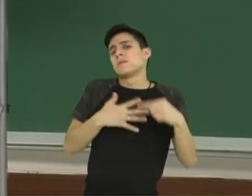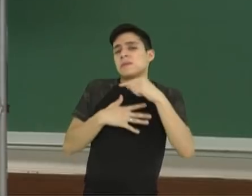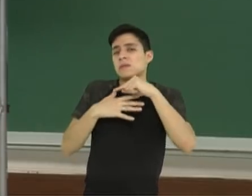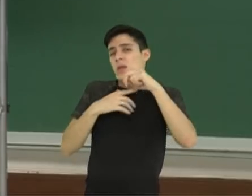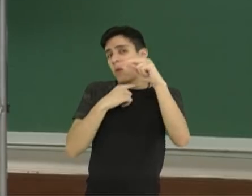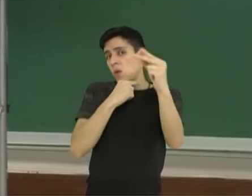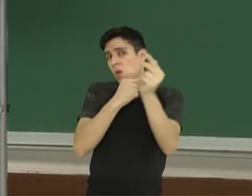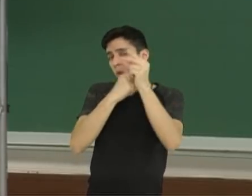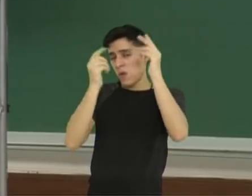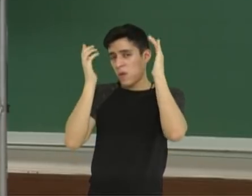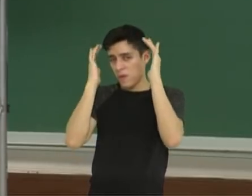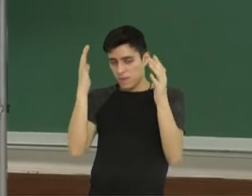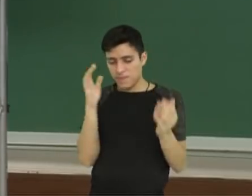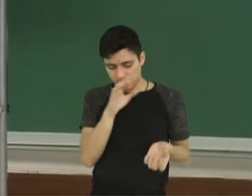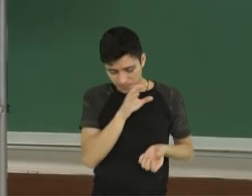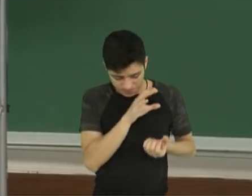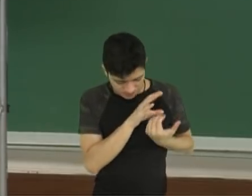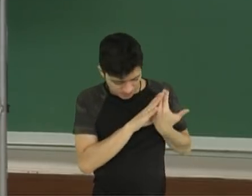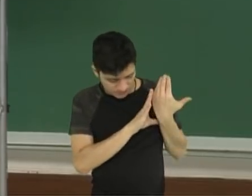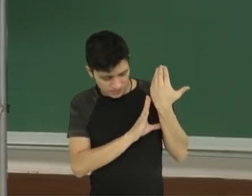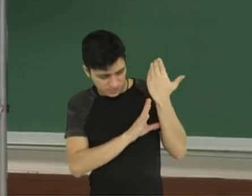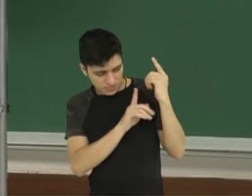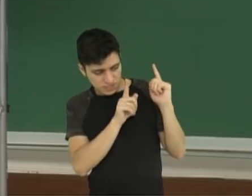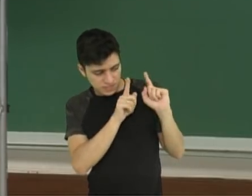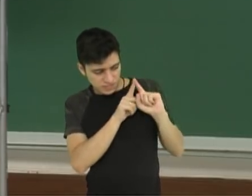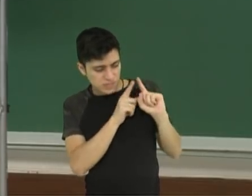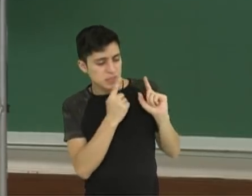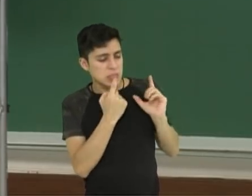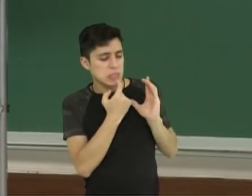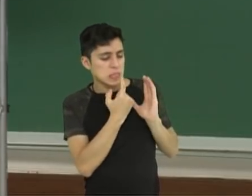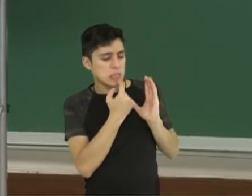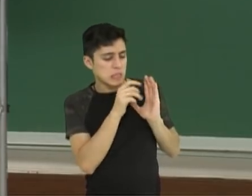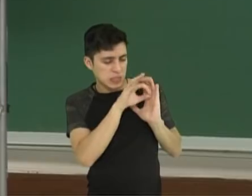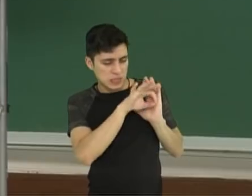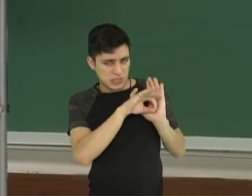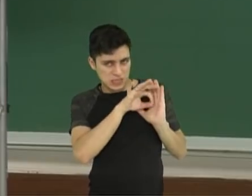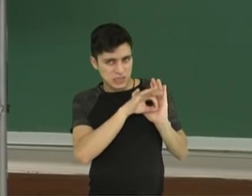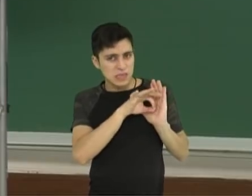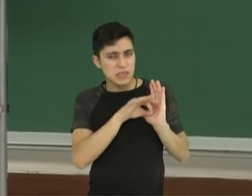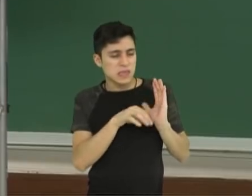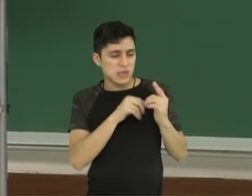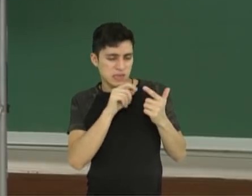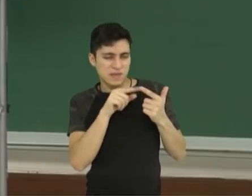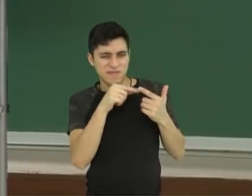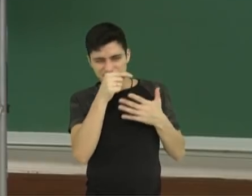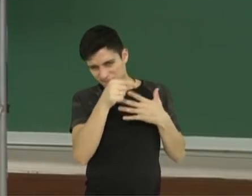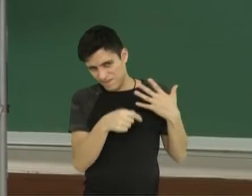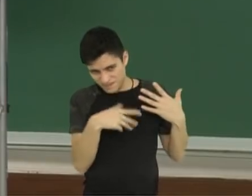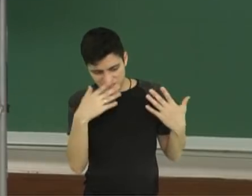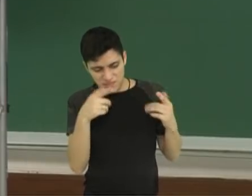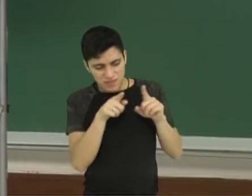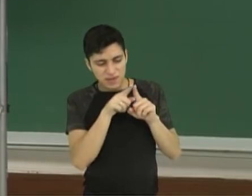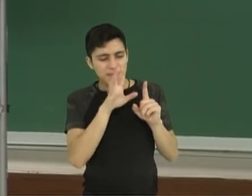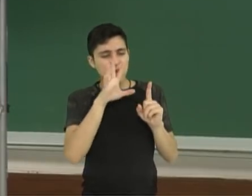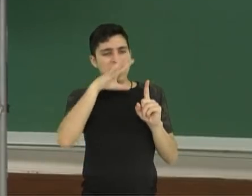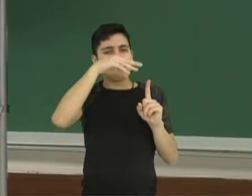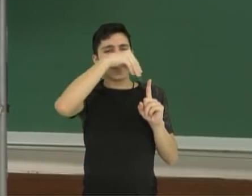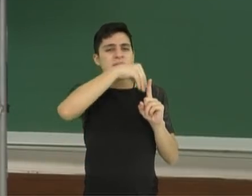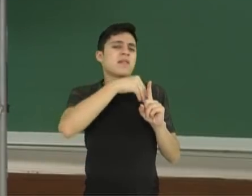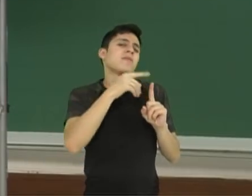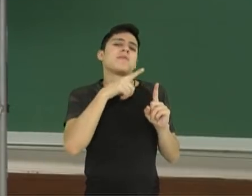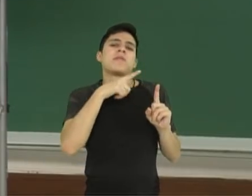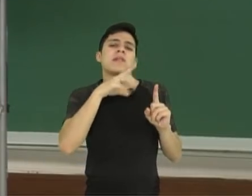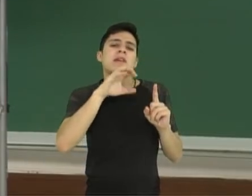cérebro, produz as células sanguíneas, os glóbulos vermelhos e faz o armazenamento de substâncias como o cálcio. Por isso que os ossos